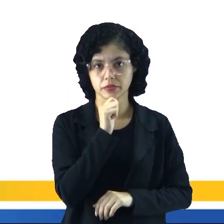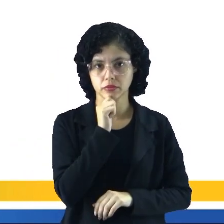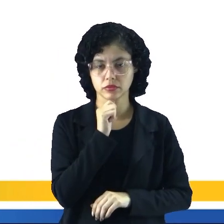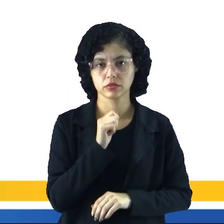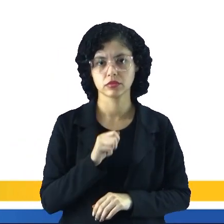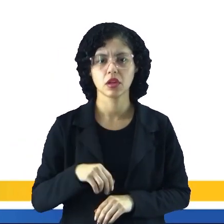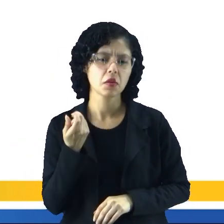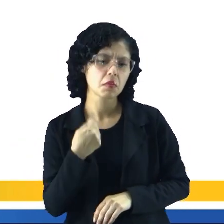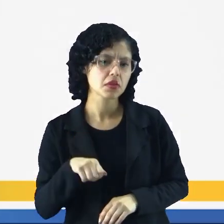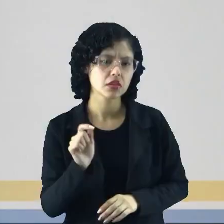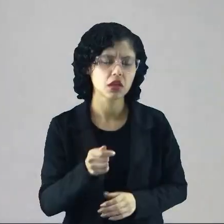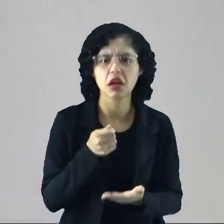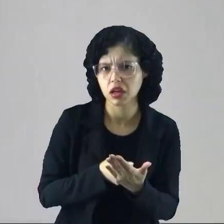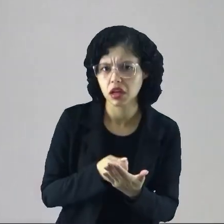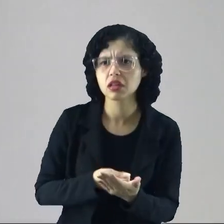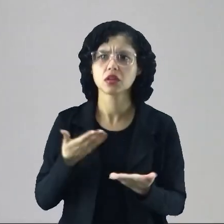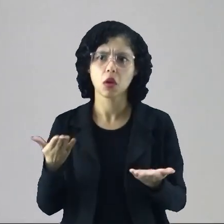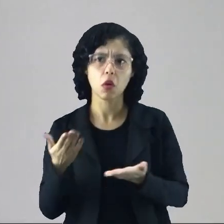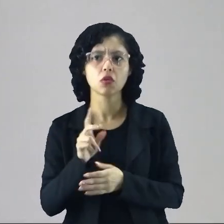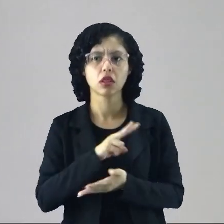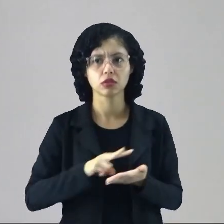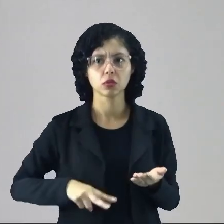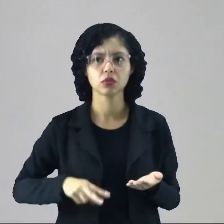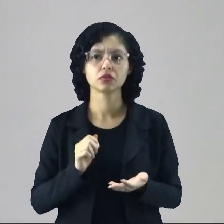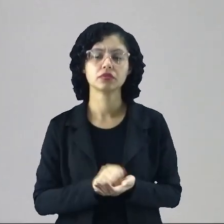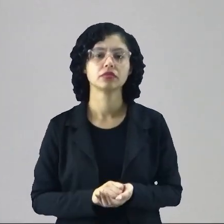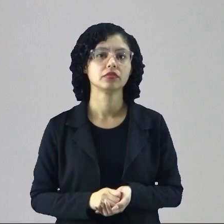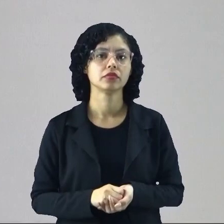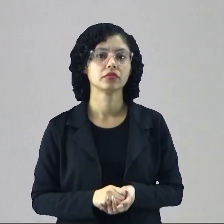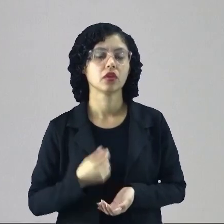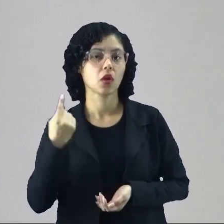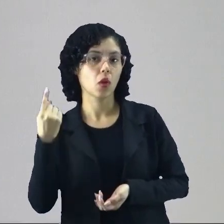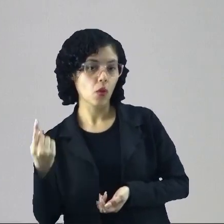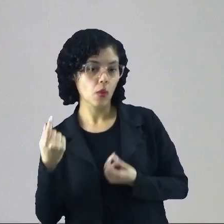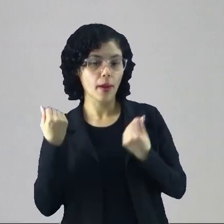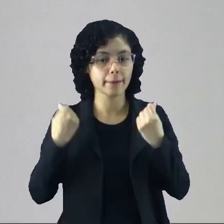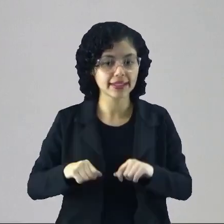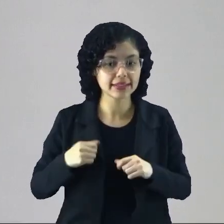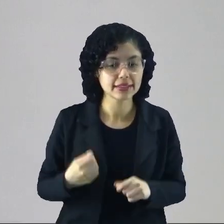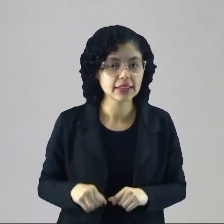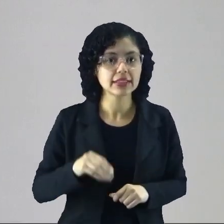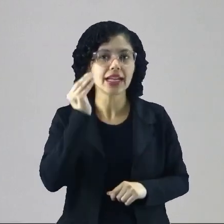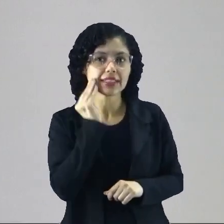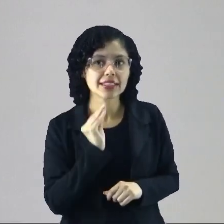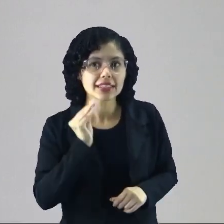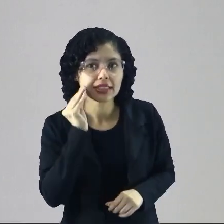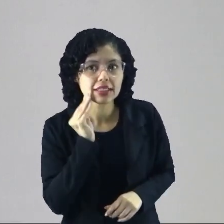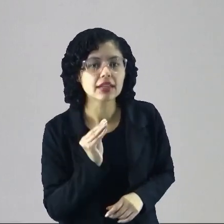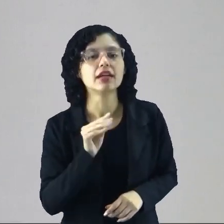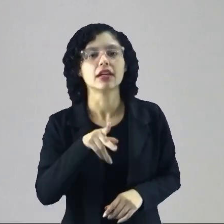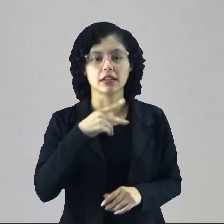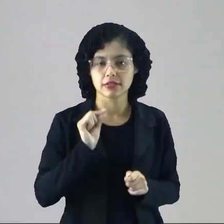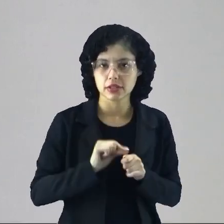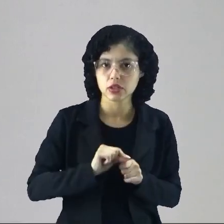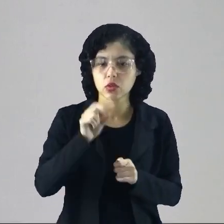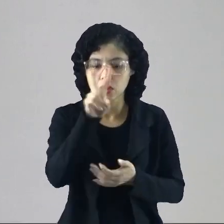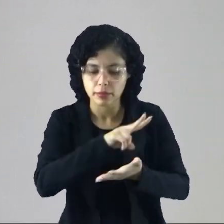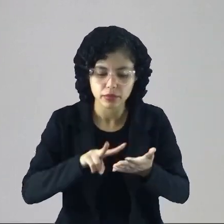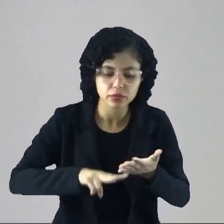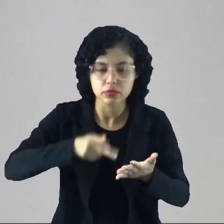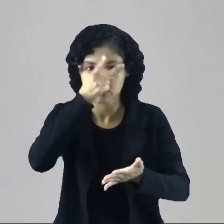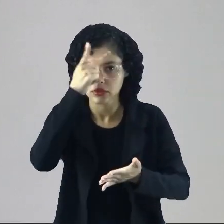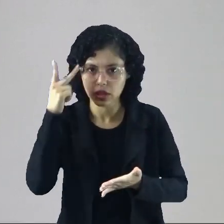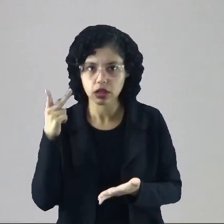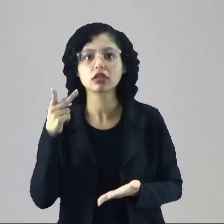a necessidade de convencer então a diferença entre eles é um tem a necessidade de convencer que é o dissertativo argumentativo